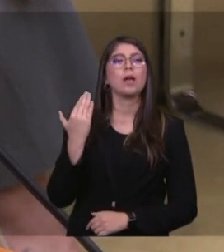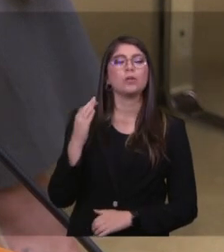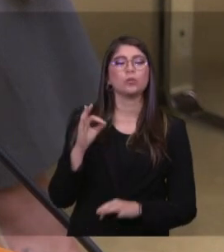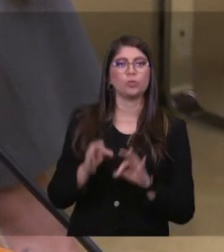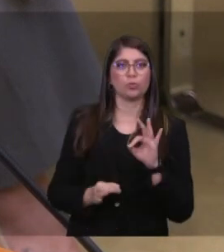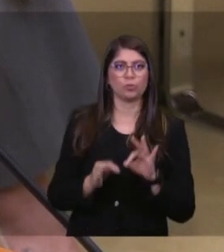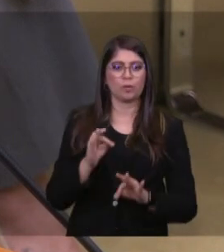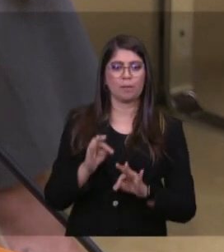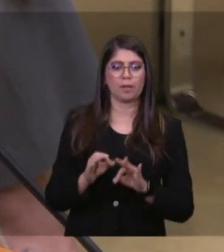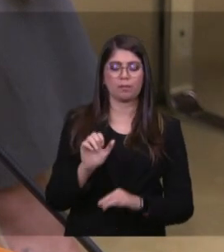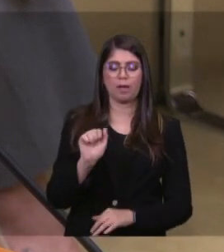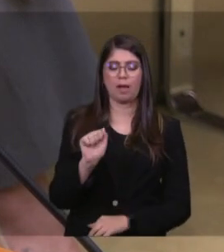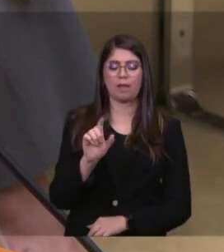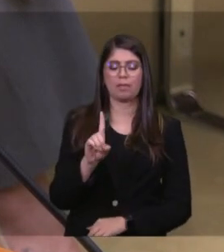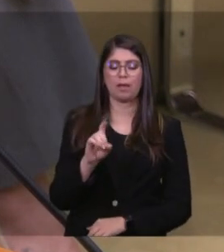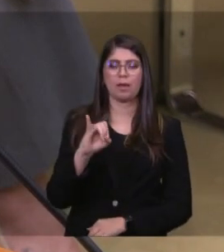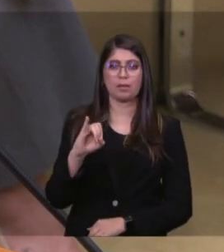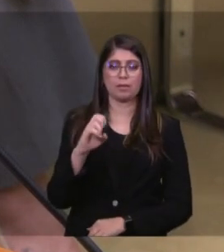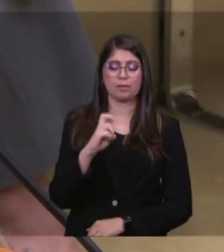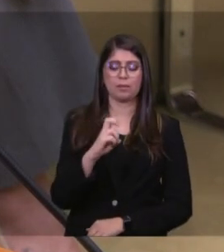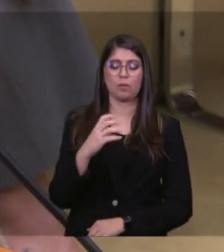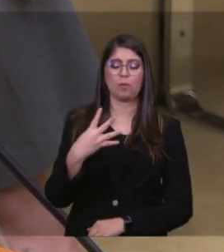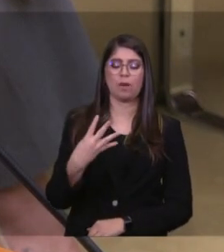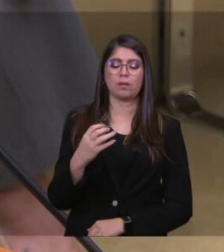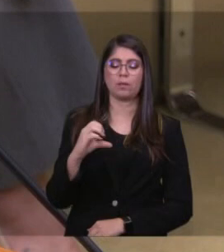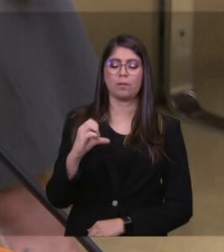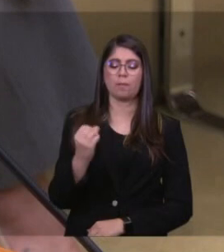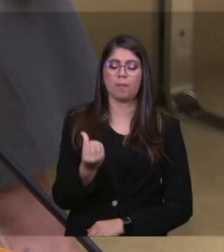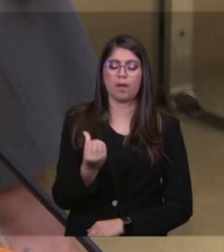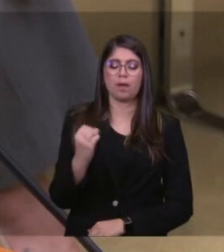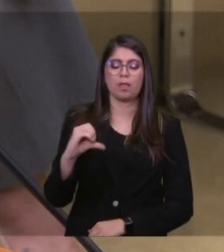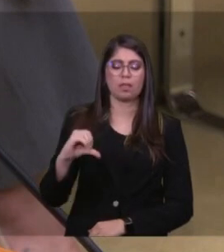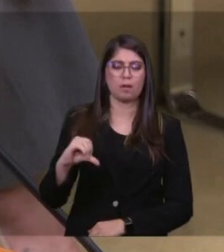sim, da ADI 5469 e do RE